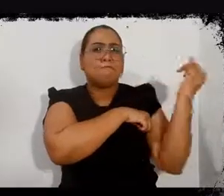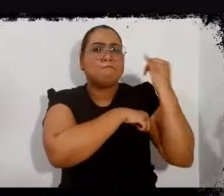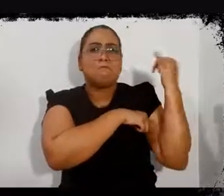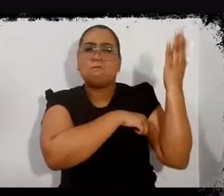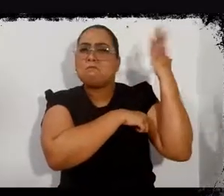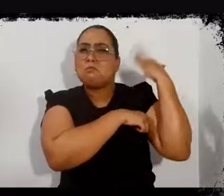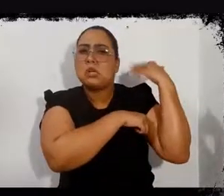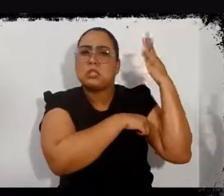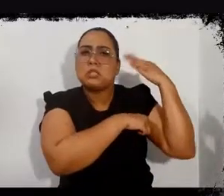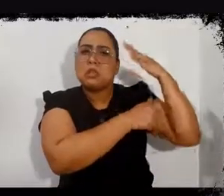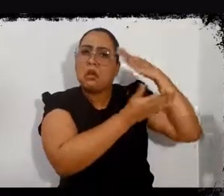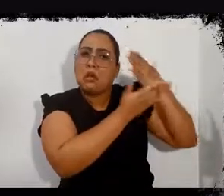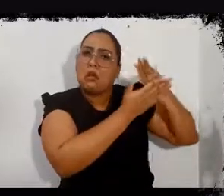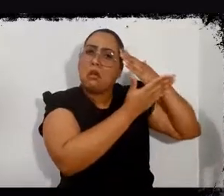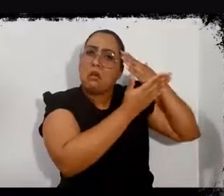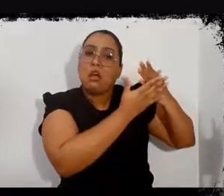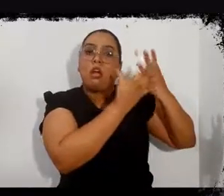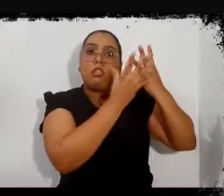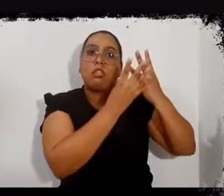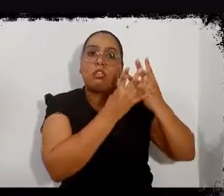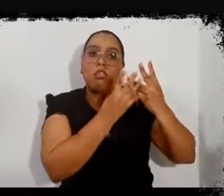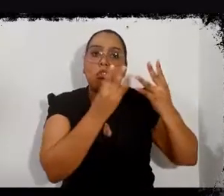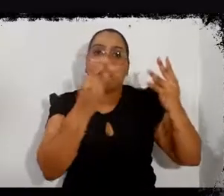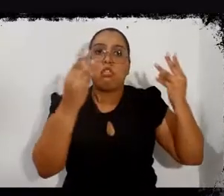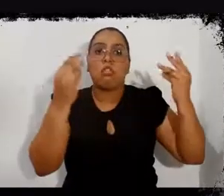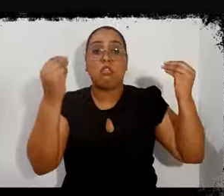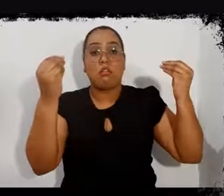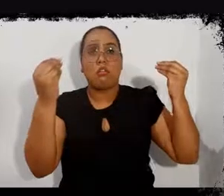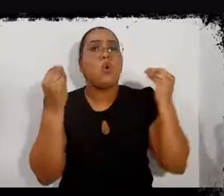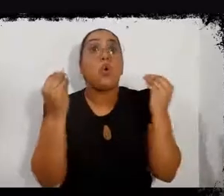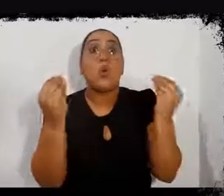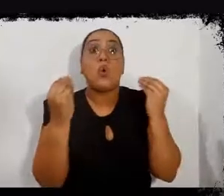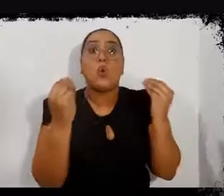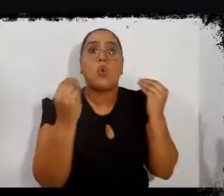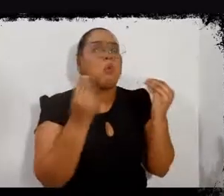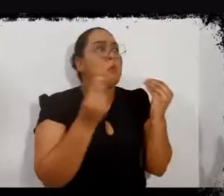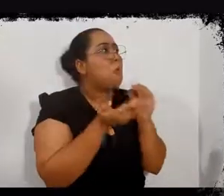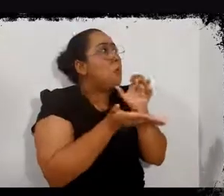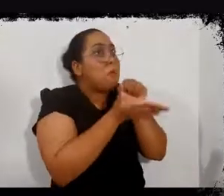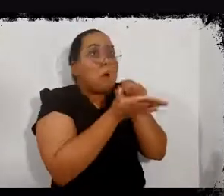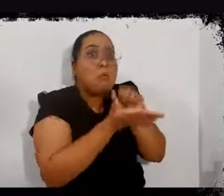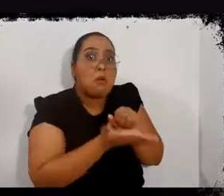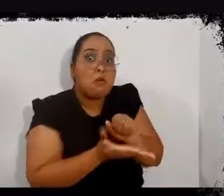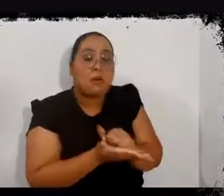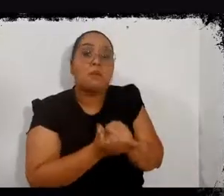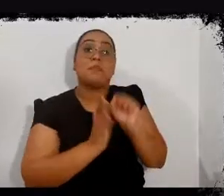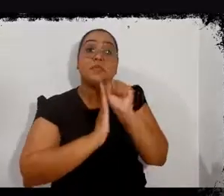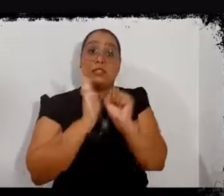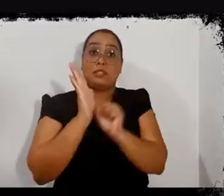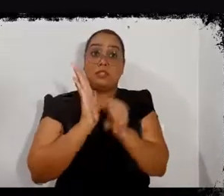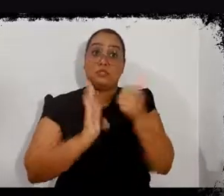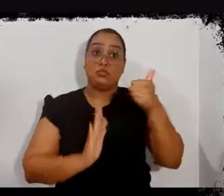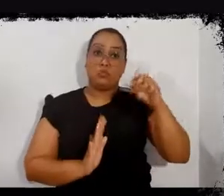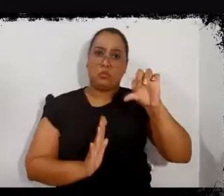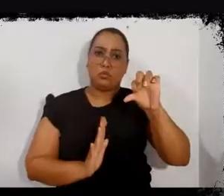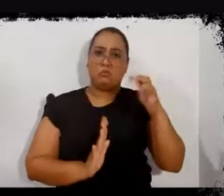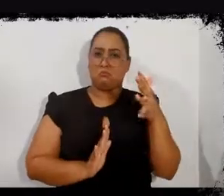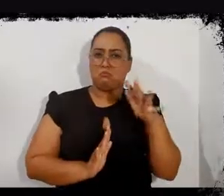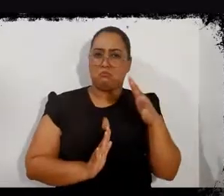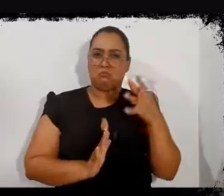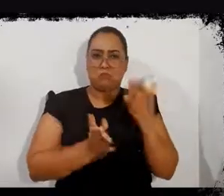esquecidas. A partir do início do século XIX,